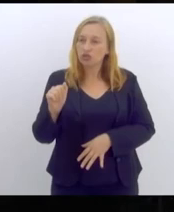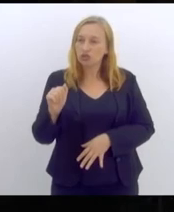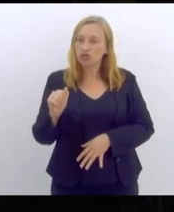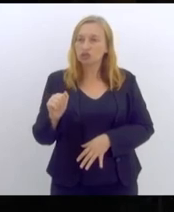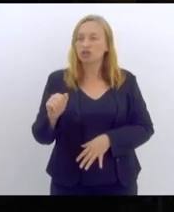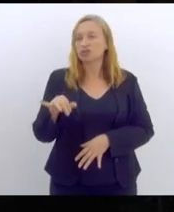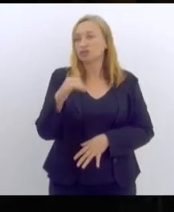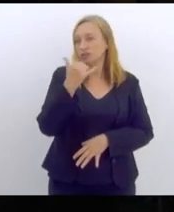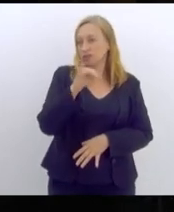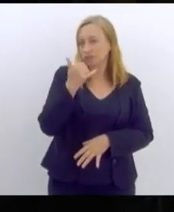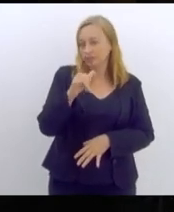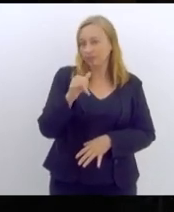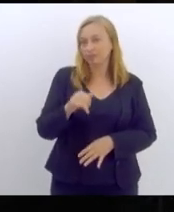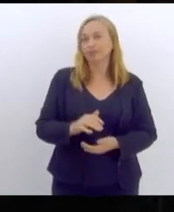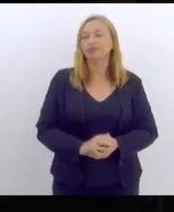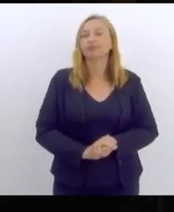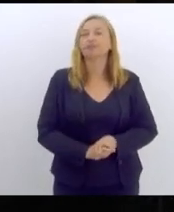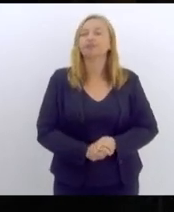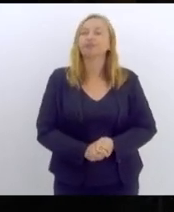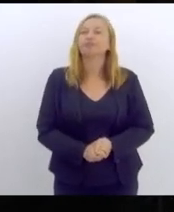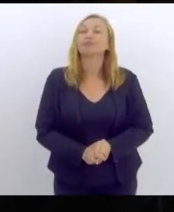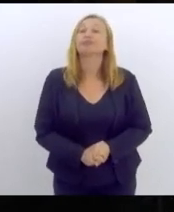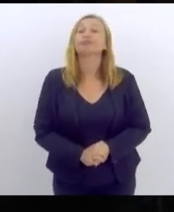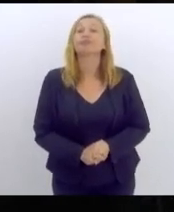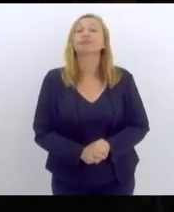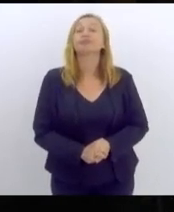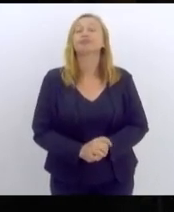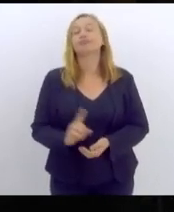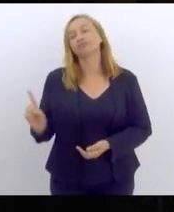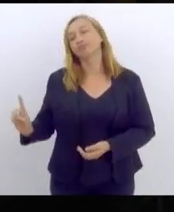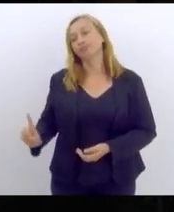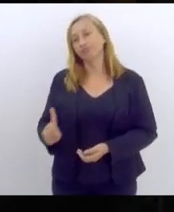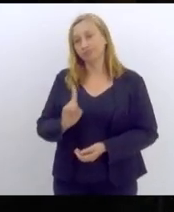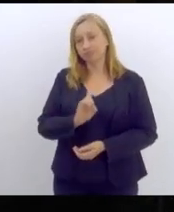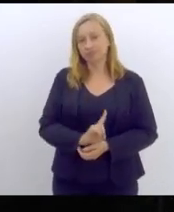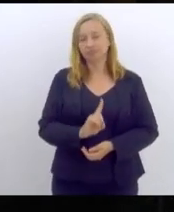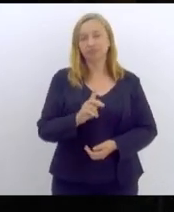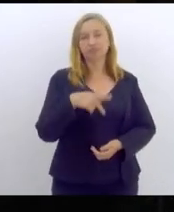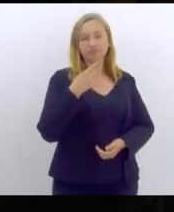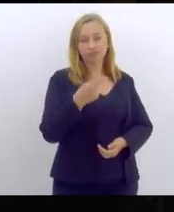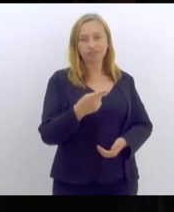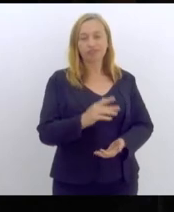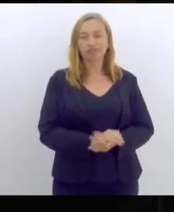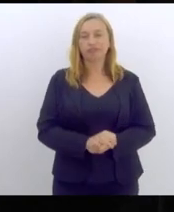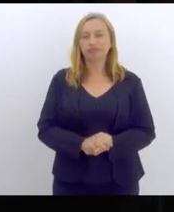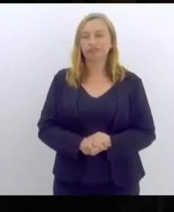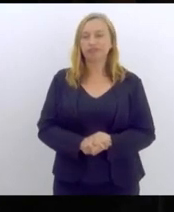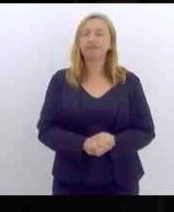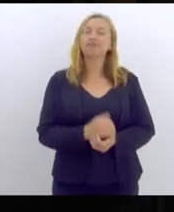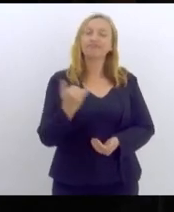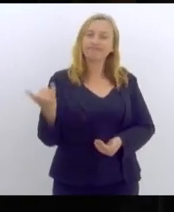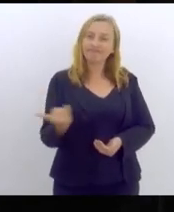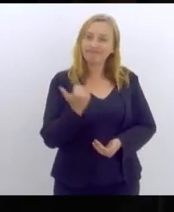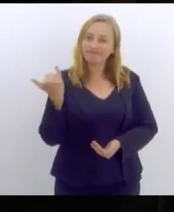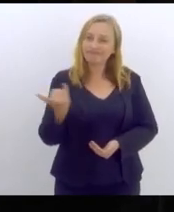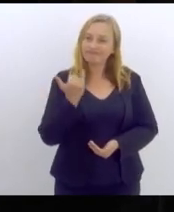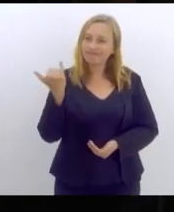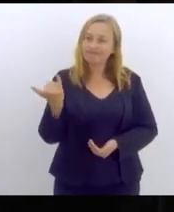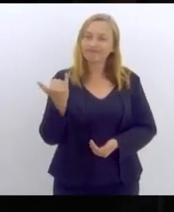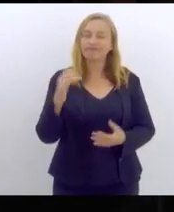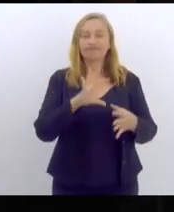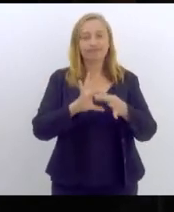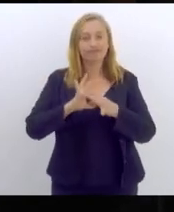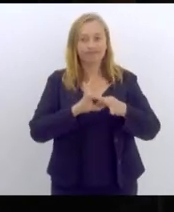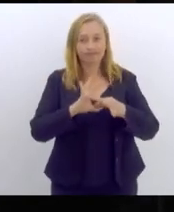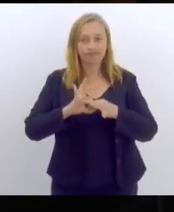cidadão fluminense, para o carioca. E eu venho aqui nessa minha fala dizer da importância desta união